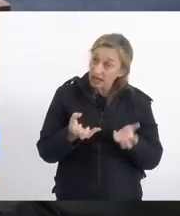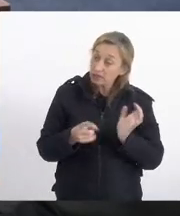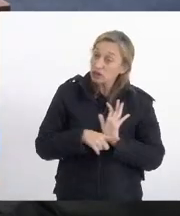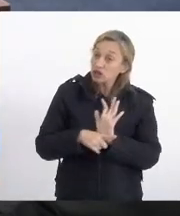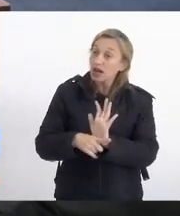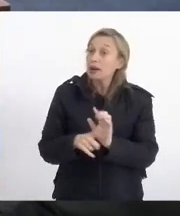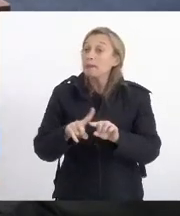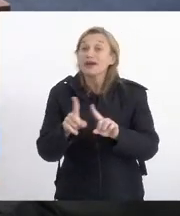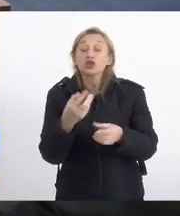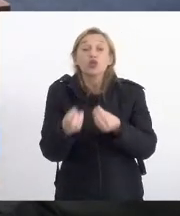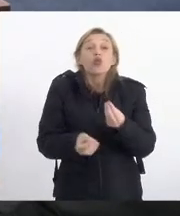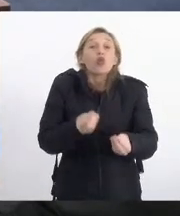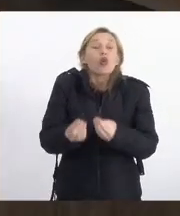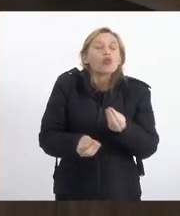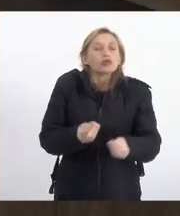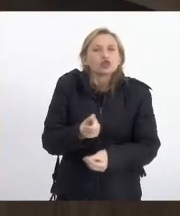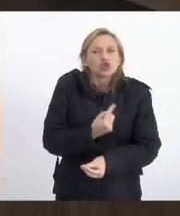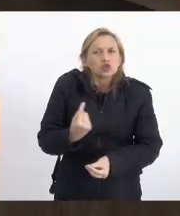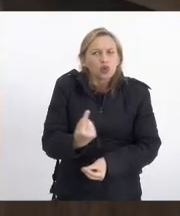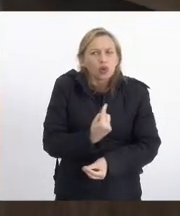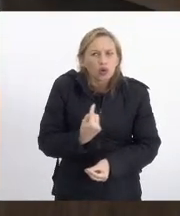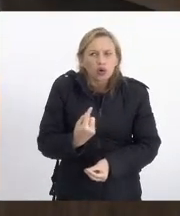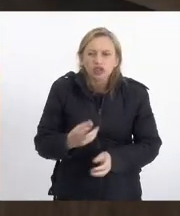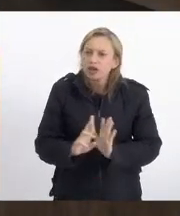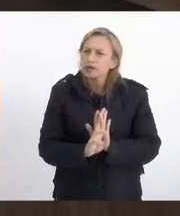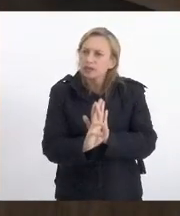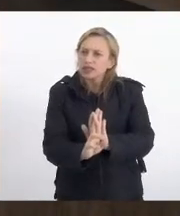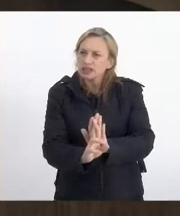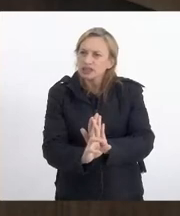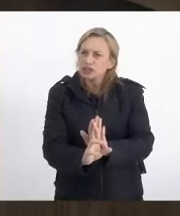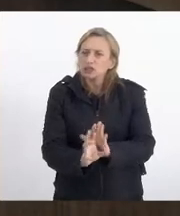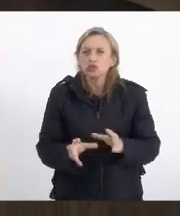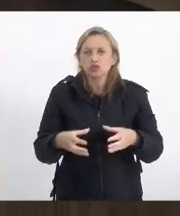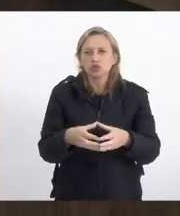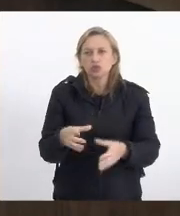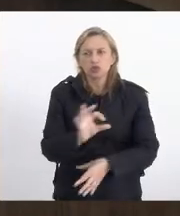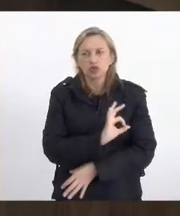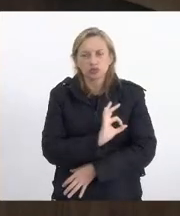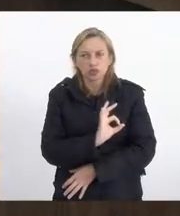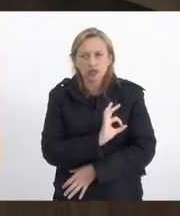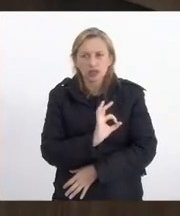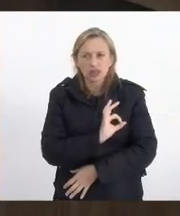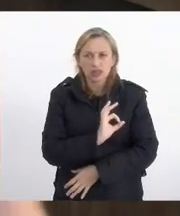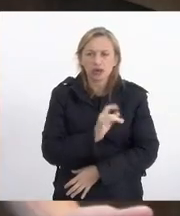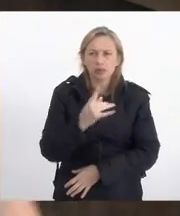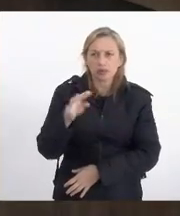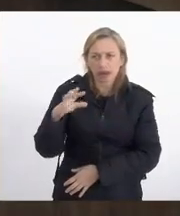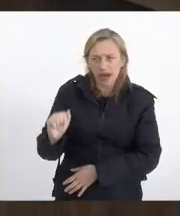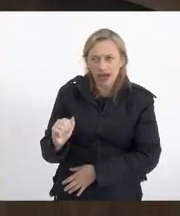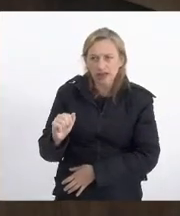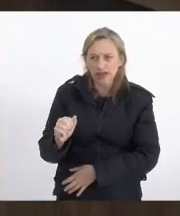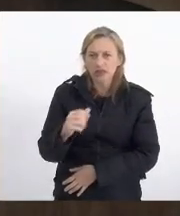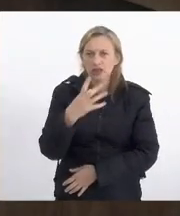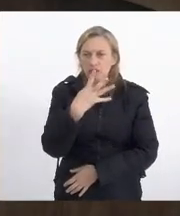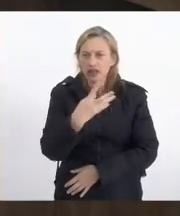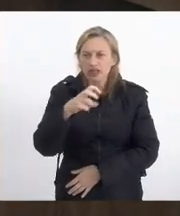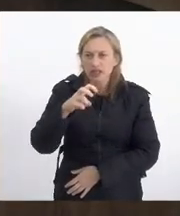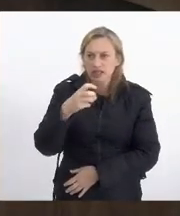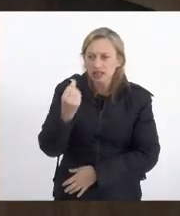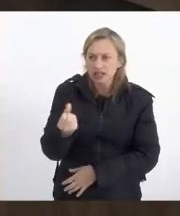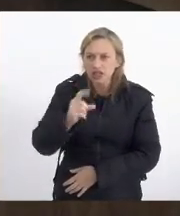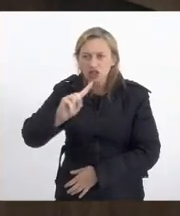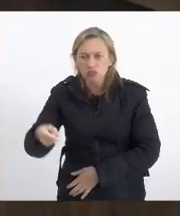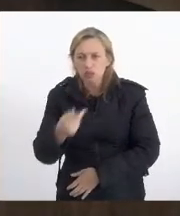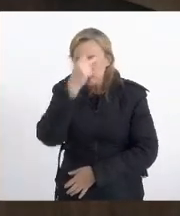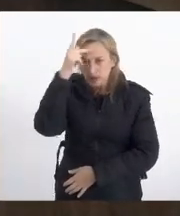Mas como que nós, que estamos representando as classes, não só o Natras Praça, que representa 46 mil pessoas, os outros